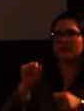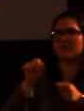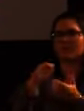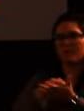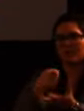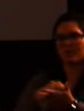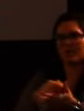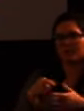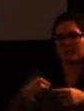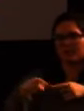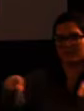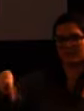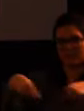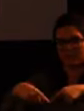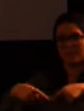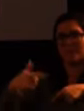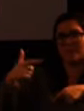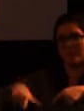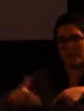pedestre, haja